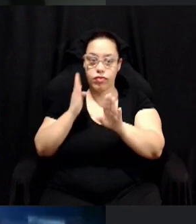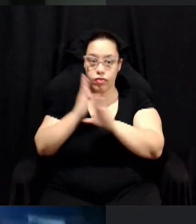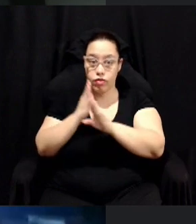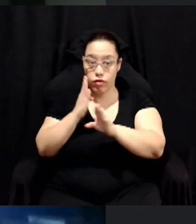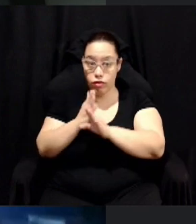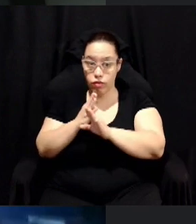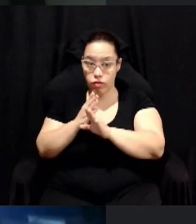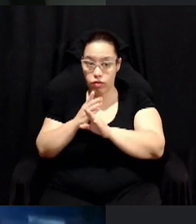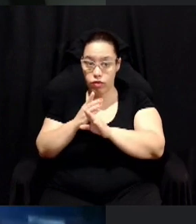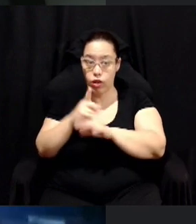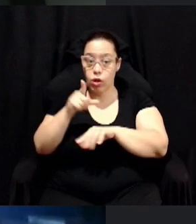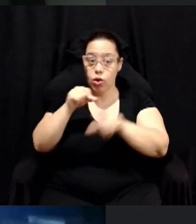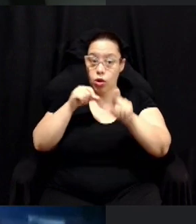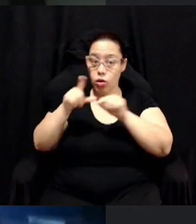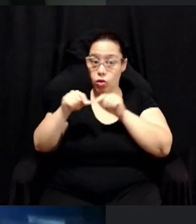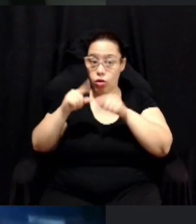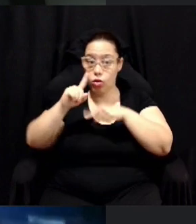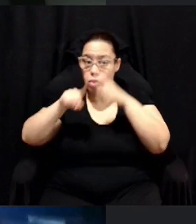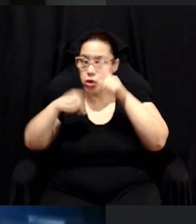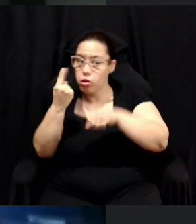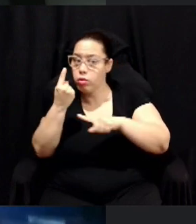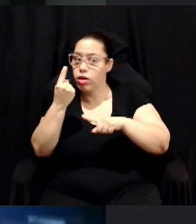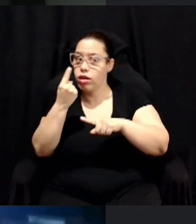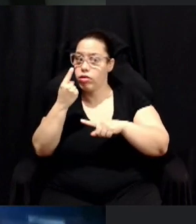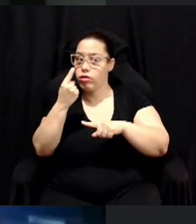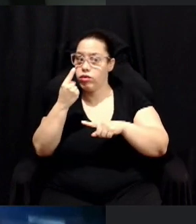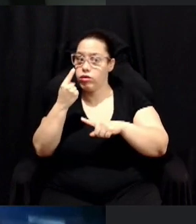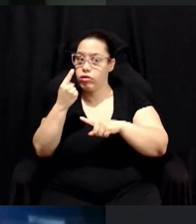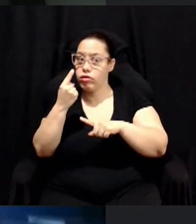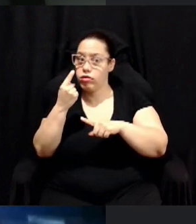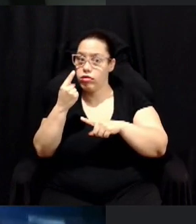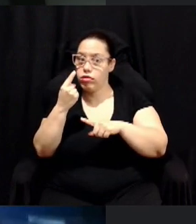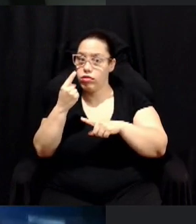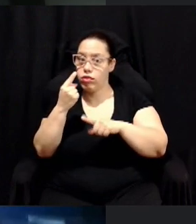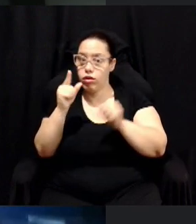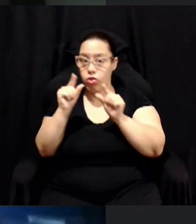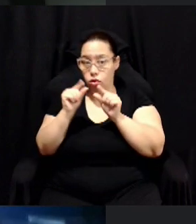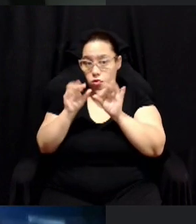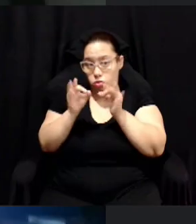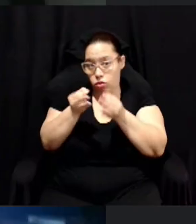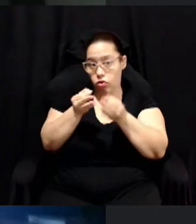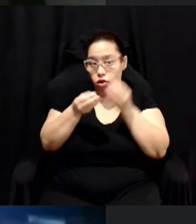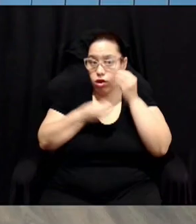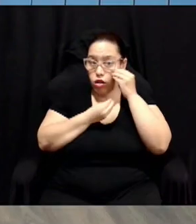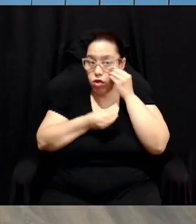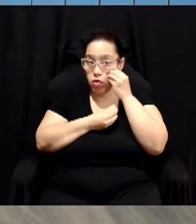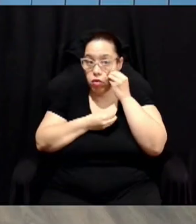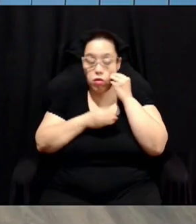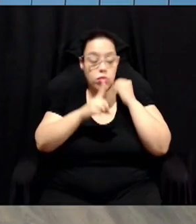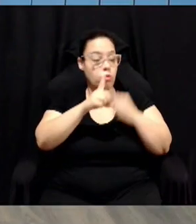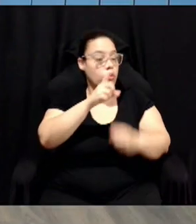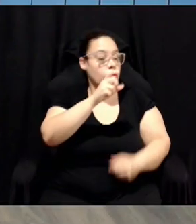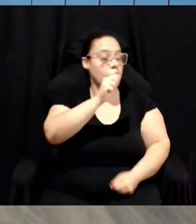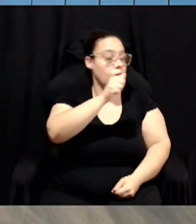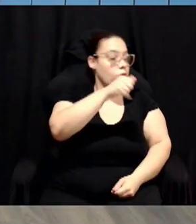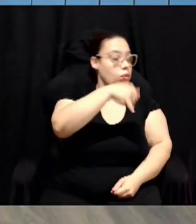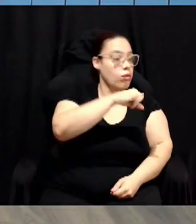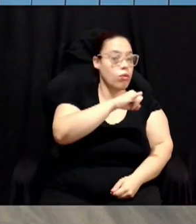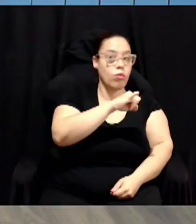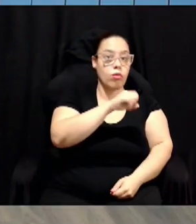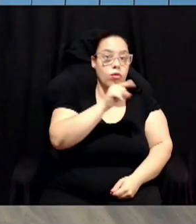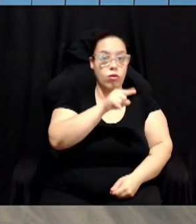poder superar e manter um mínimo de qualidade de vida. Dani, quando você teve